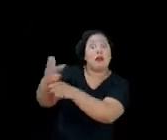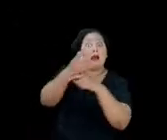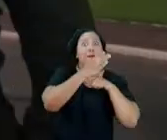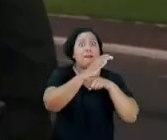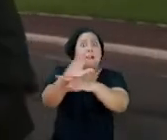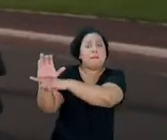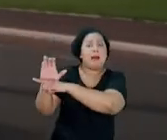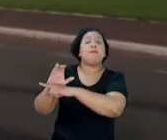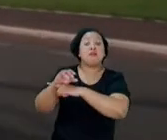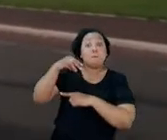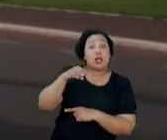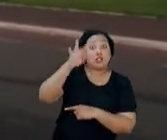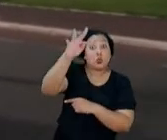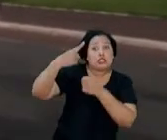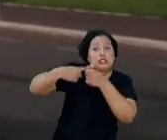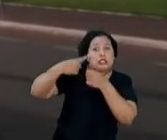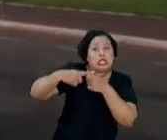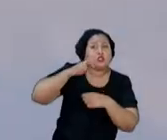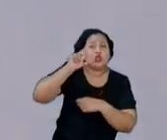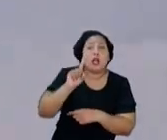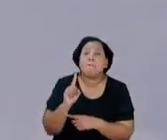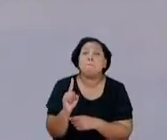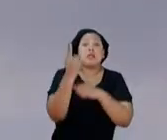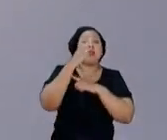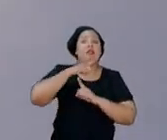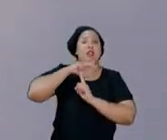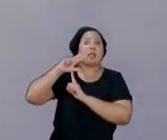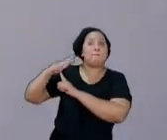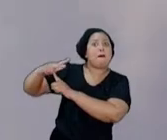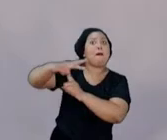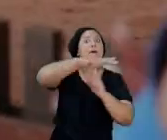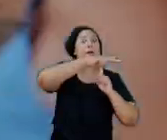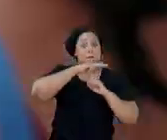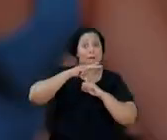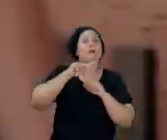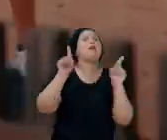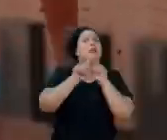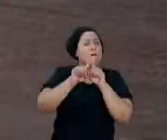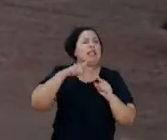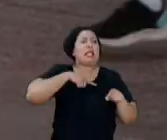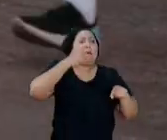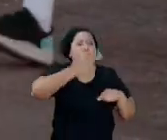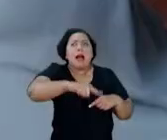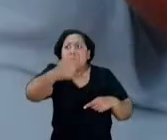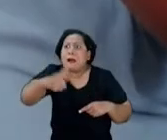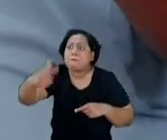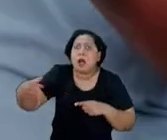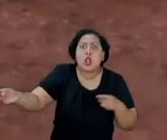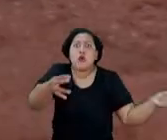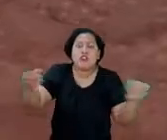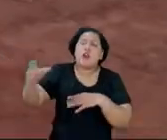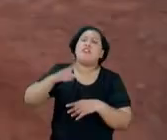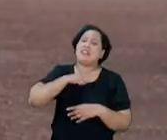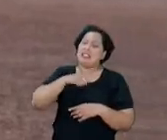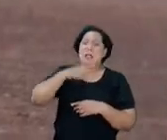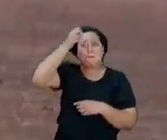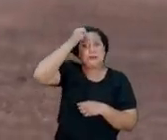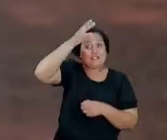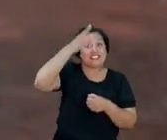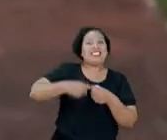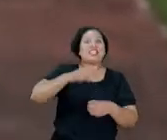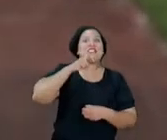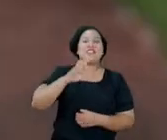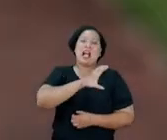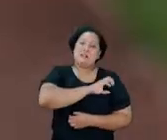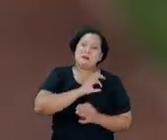é a única cidade do interior do estado a contar com um helicóptero do Silpaer. E tem muito mais acontecendo na nossa cidade. Prefeitura